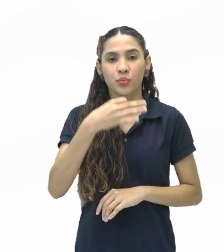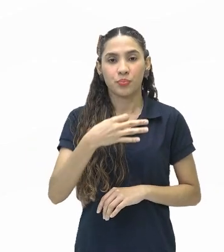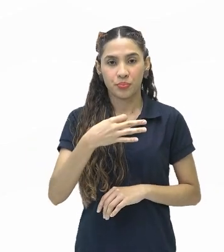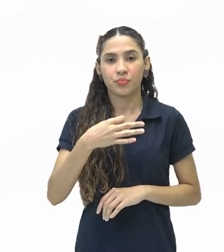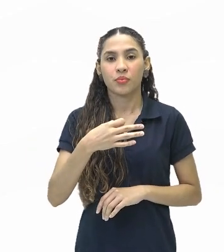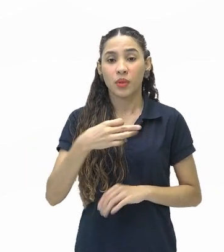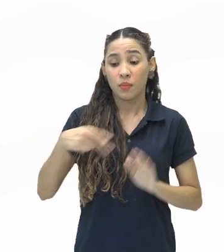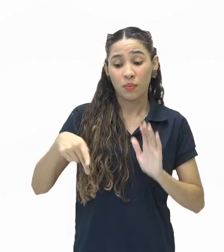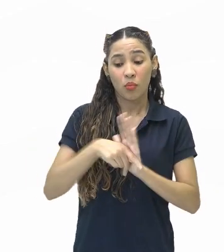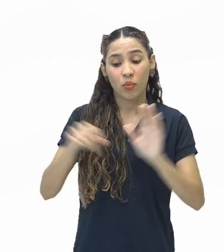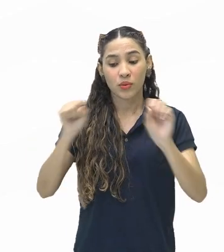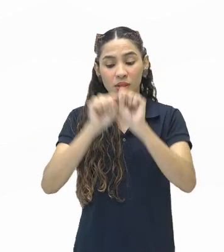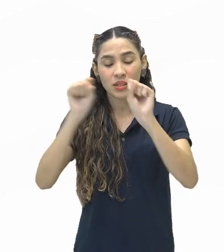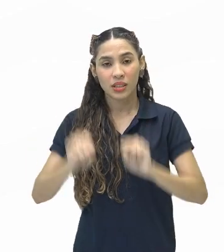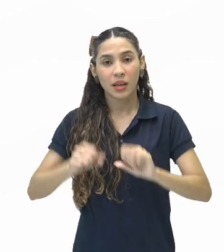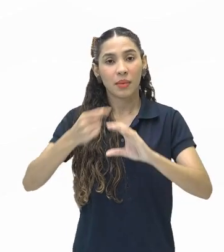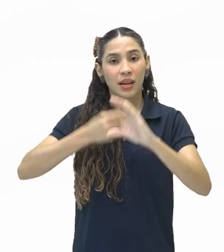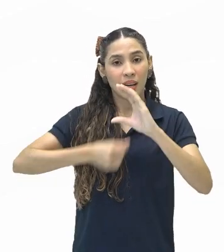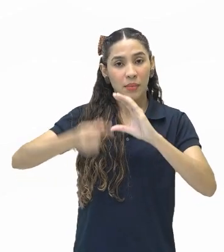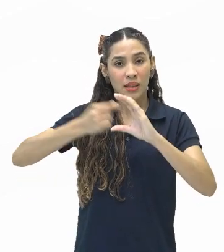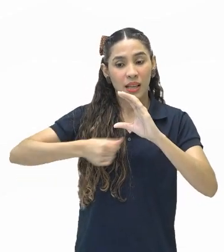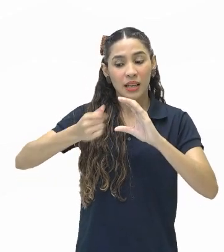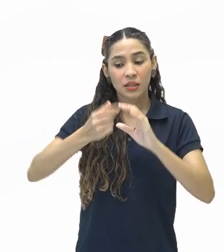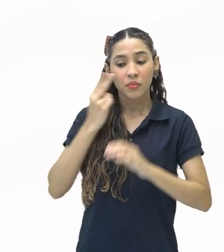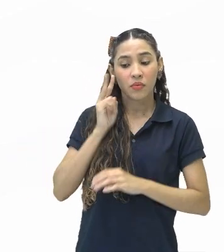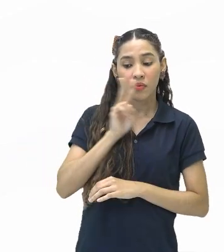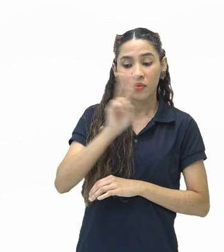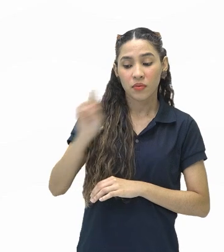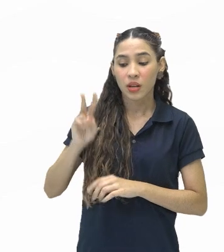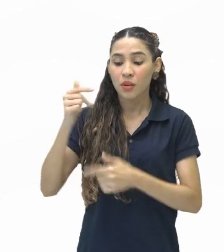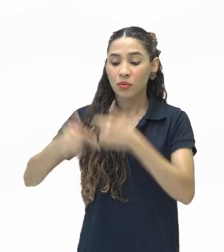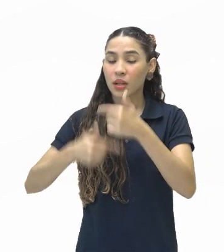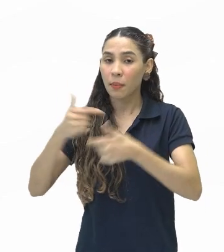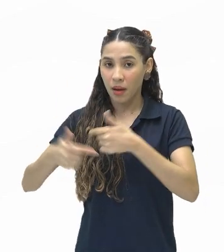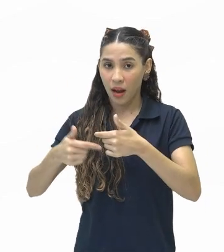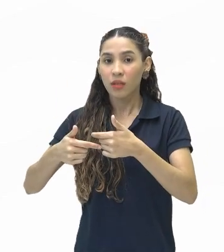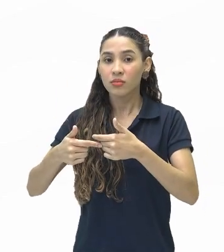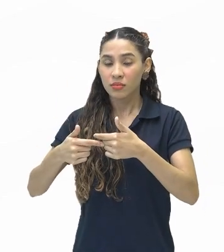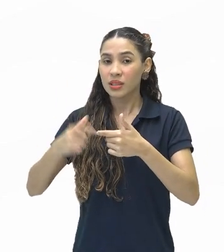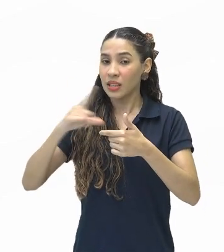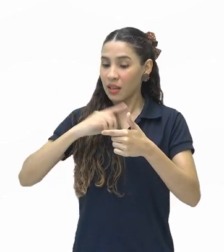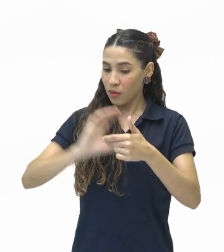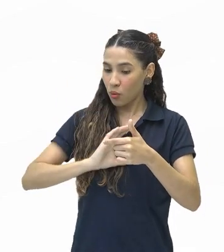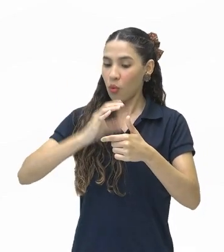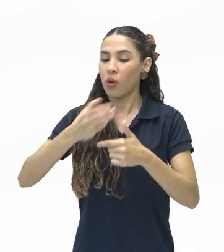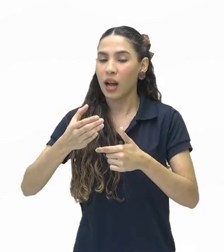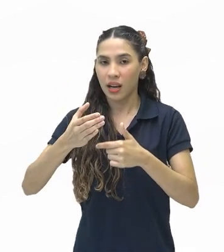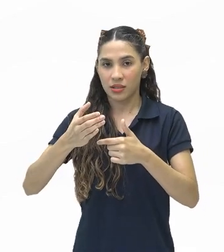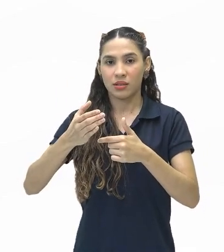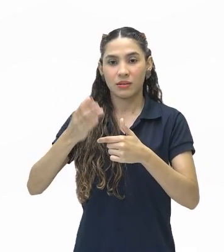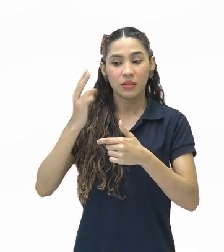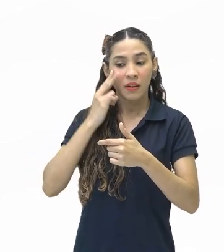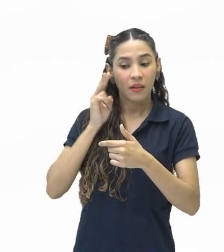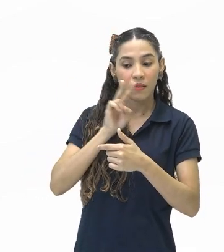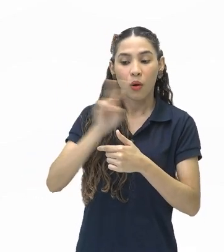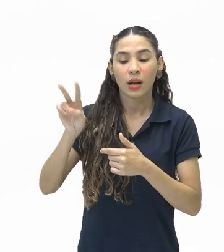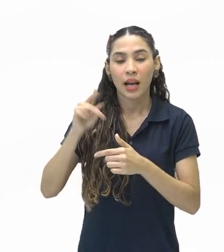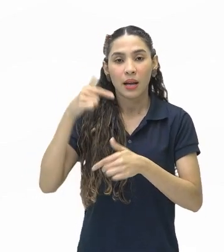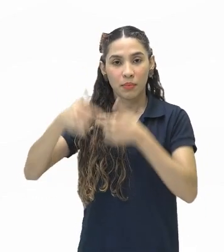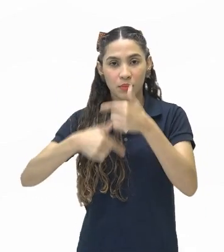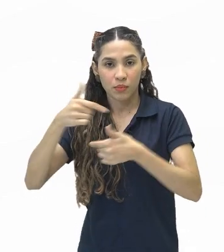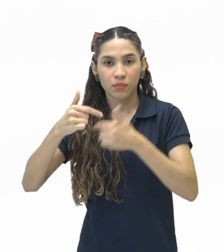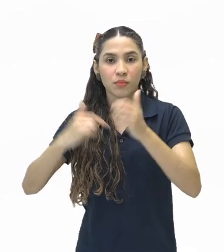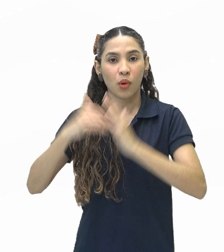melhor, do capitalismo, que ele ousou olhar para o trabalho e para o trabalhador.